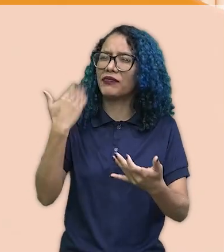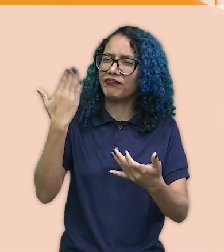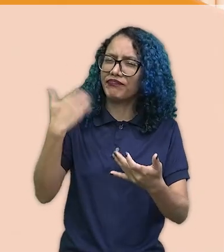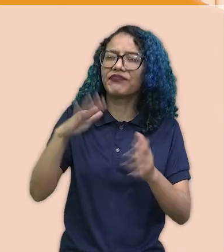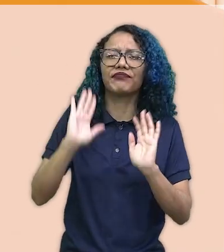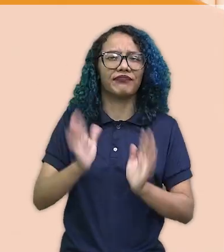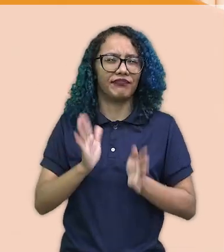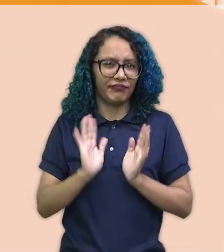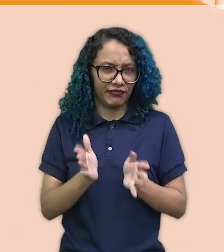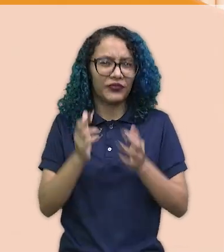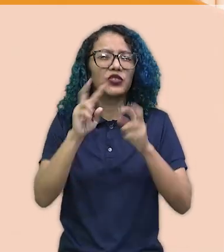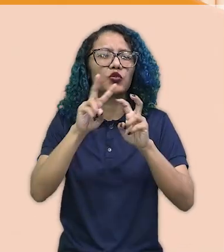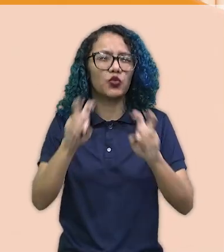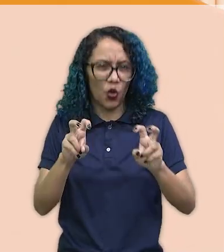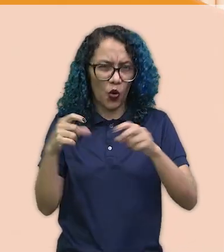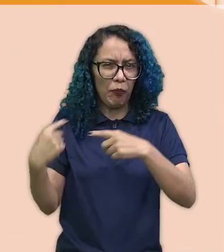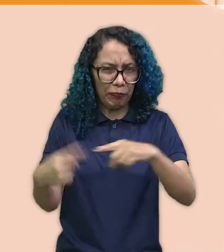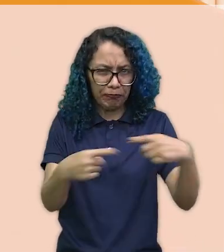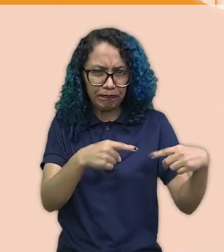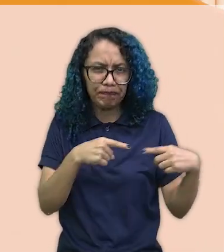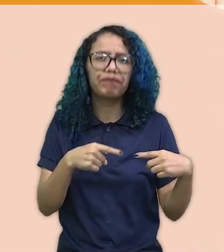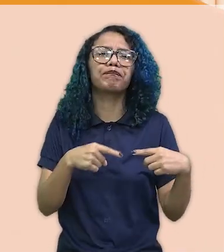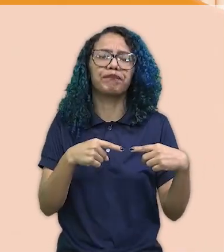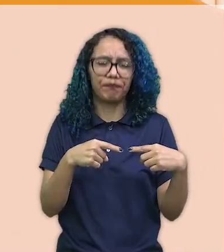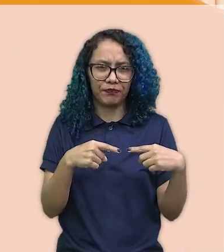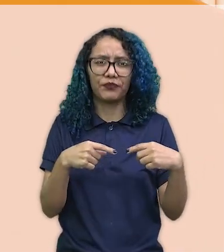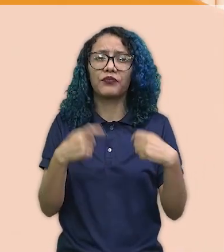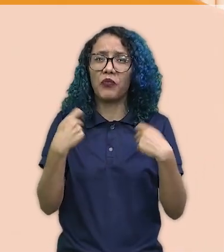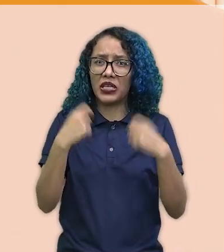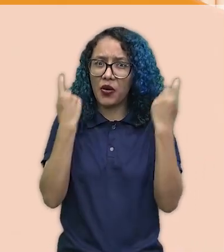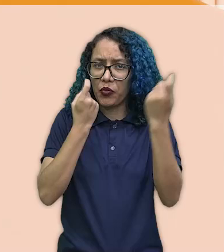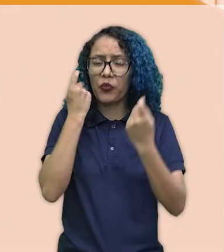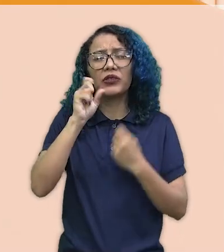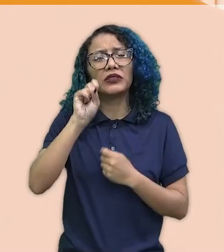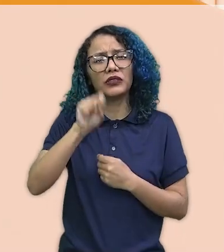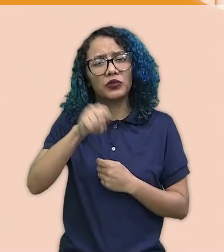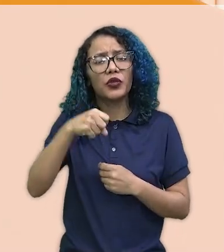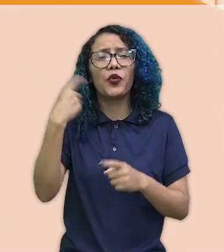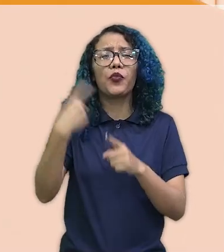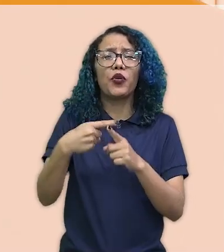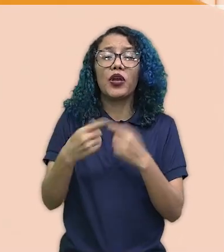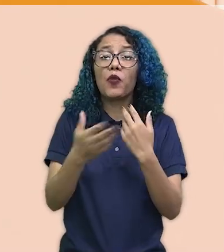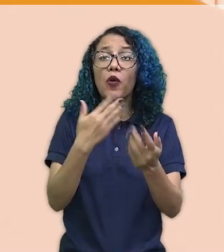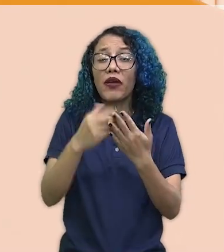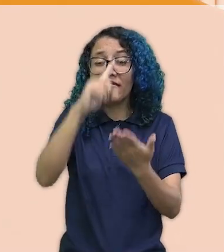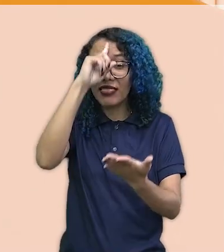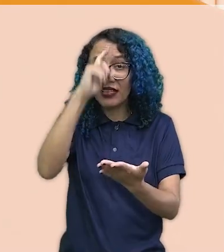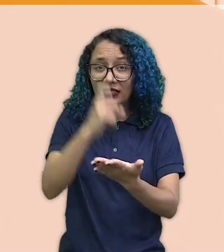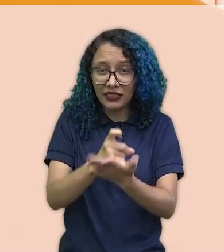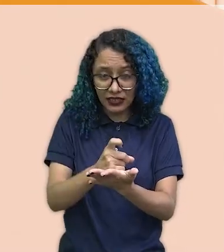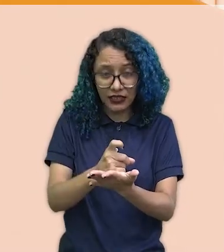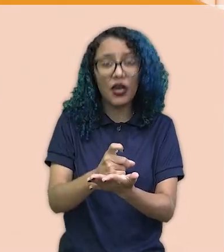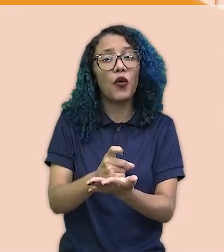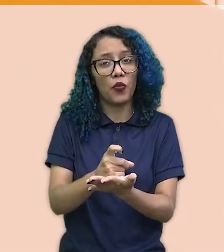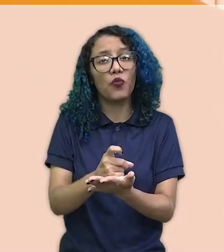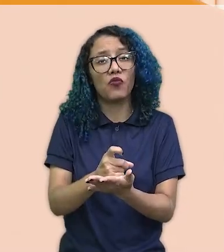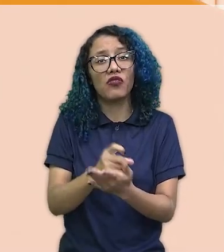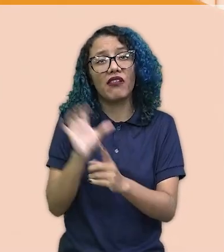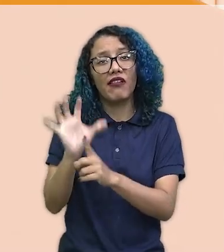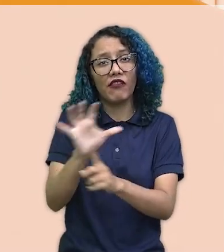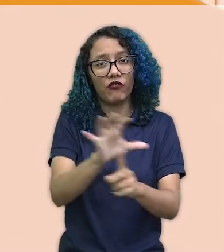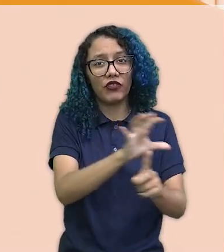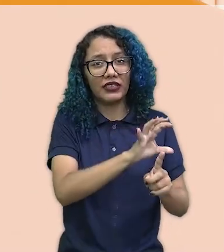políticos. Né? Então, temos que estar, sim, preocupados com tudo. Porque toda e qualquer decisão que é tomada ali,